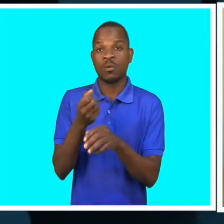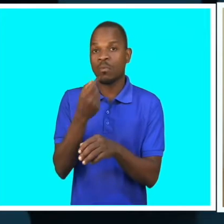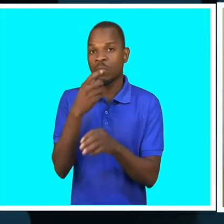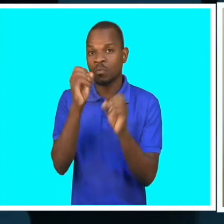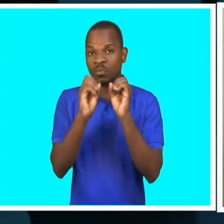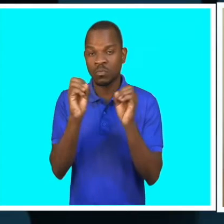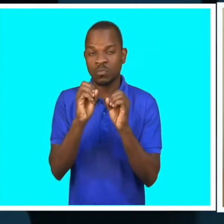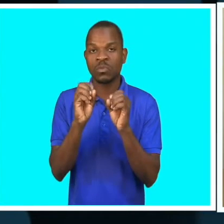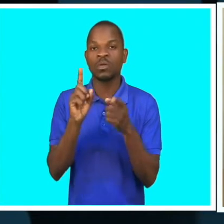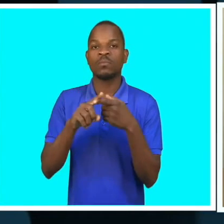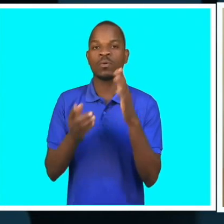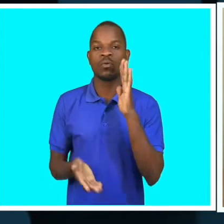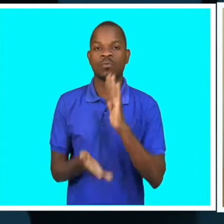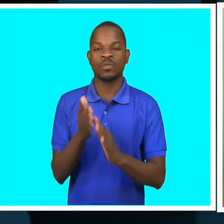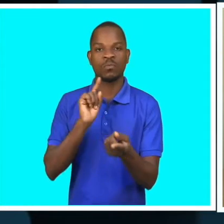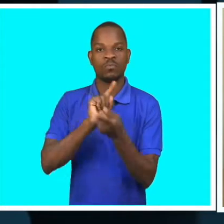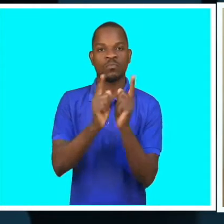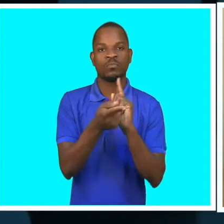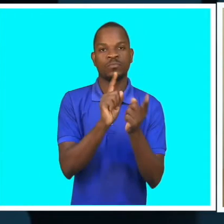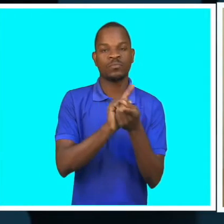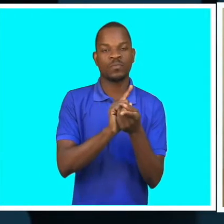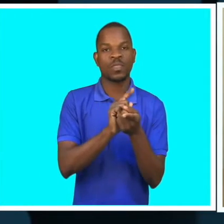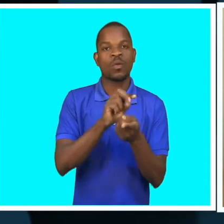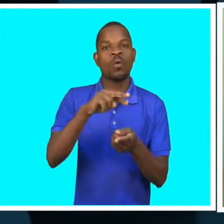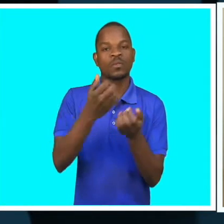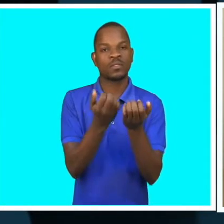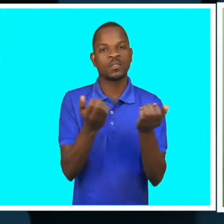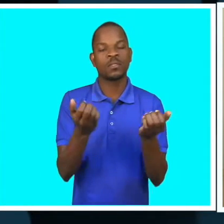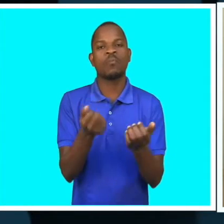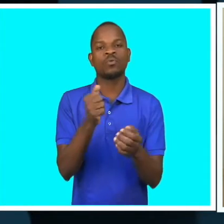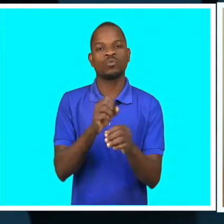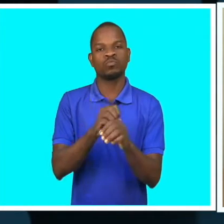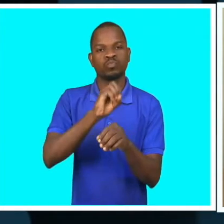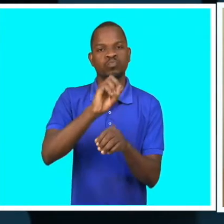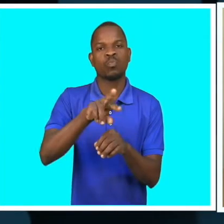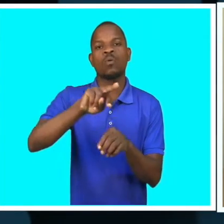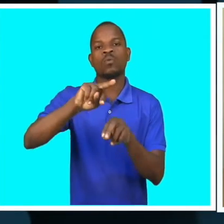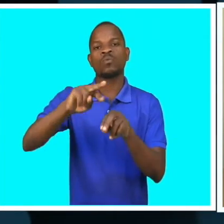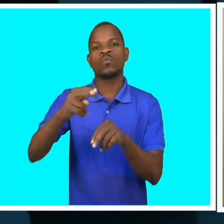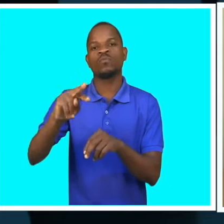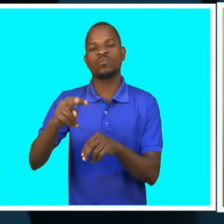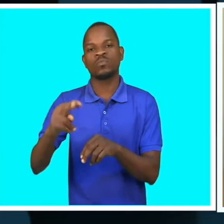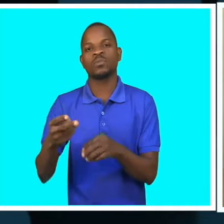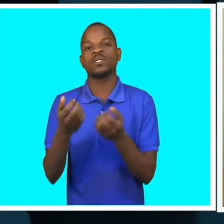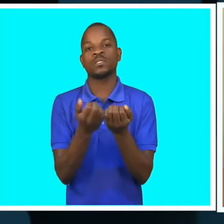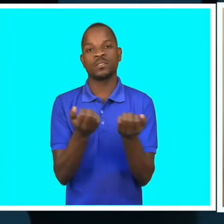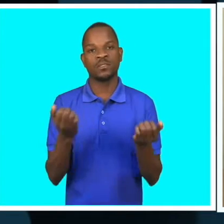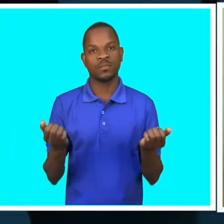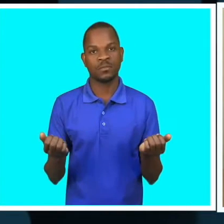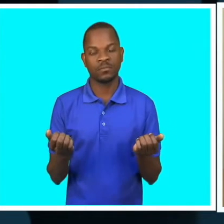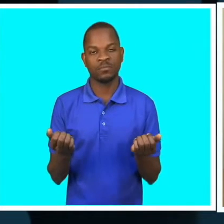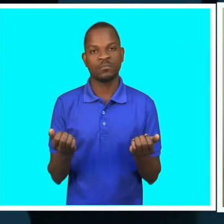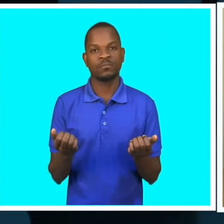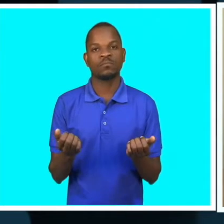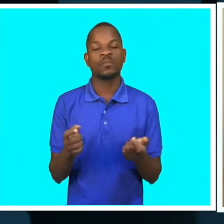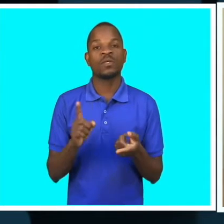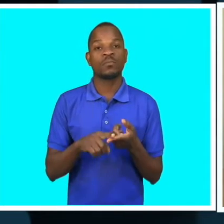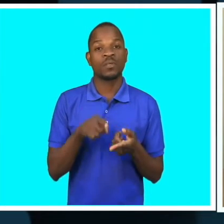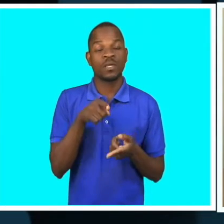contato dentro de 4 dias depois da erupção, pode contagiar as outras crianças.